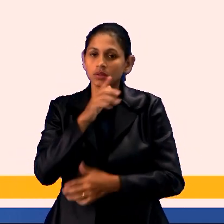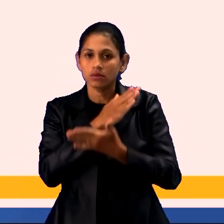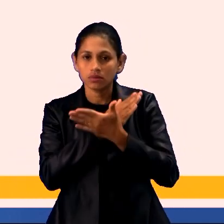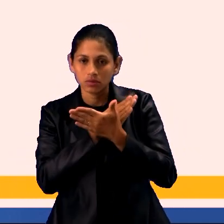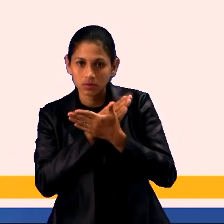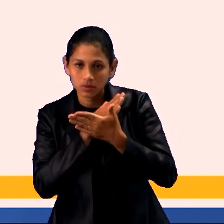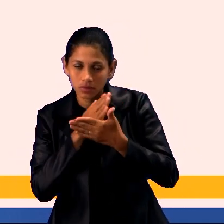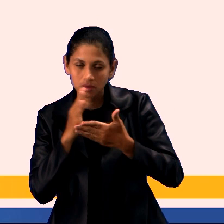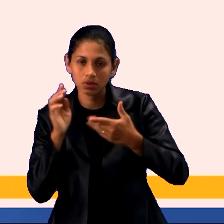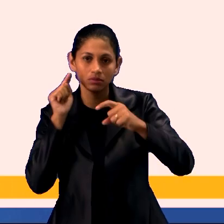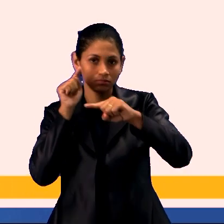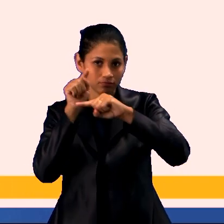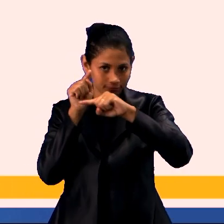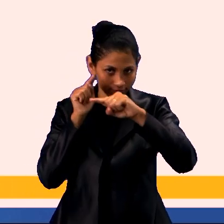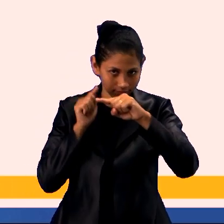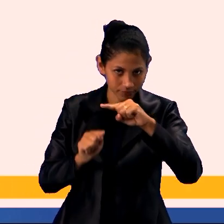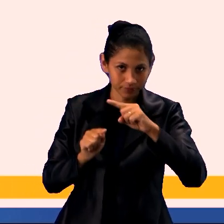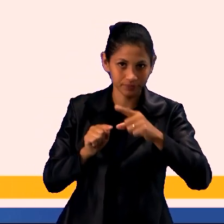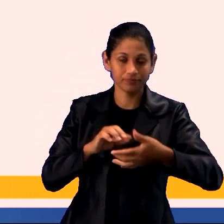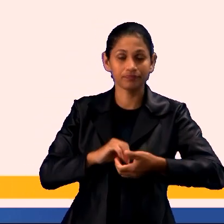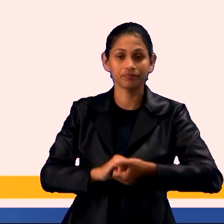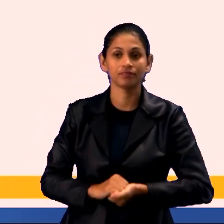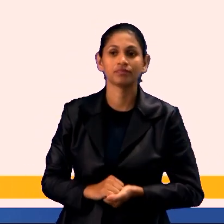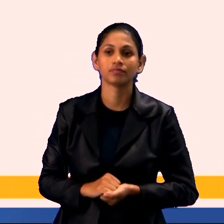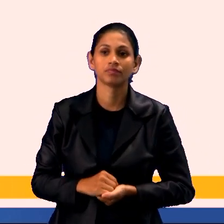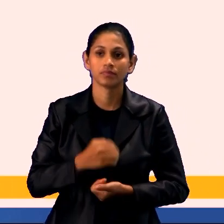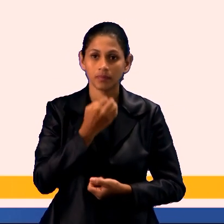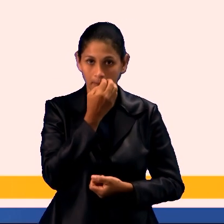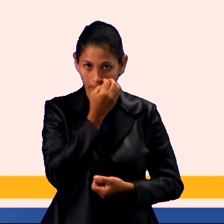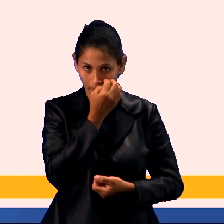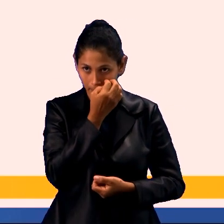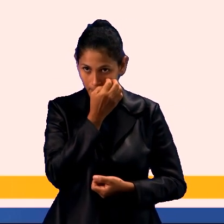ou mais frações, como você quiser.